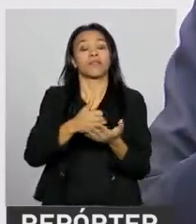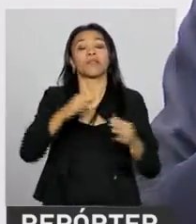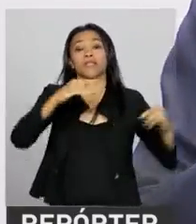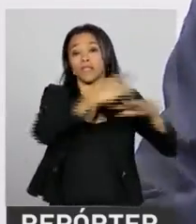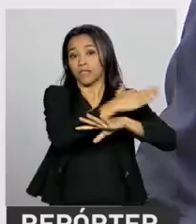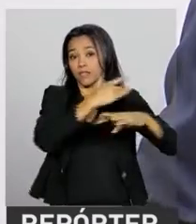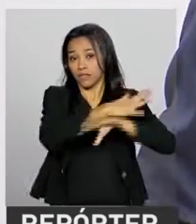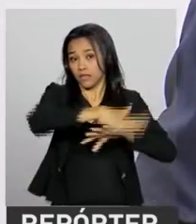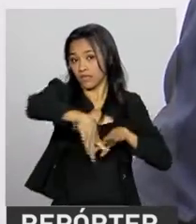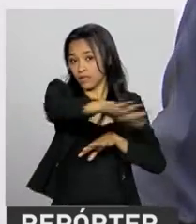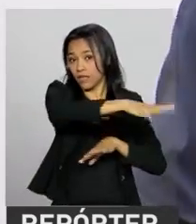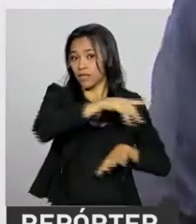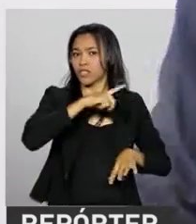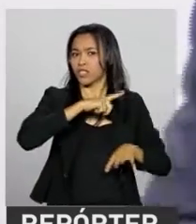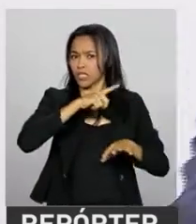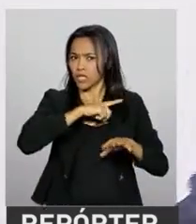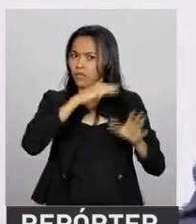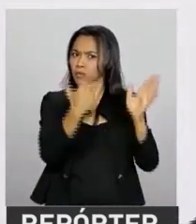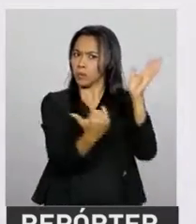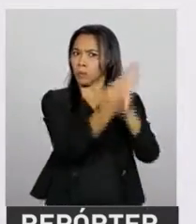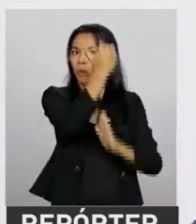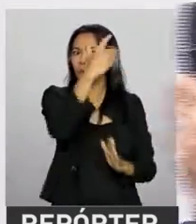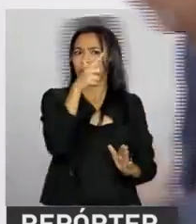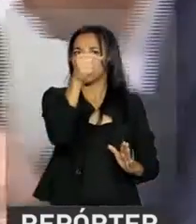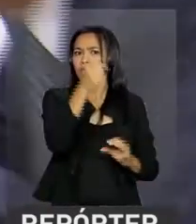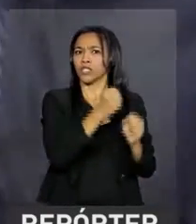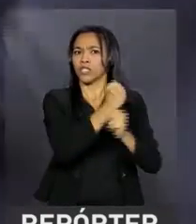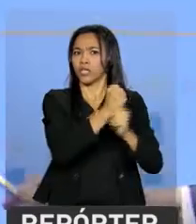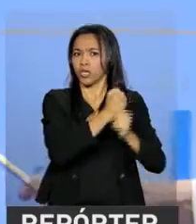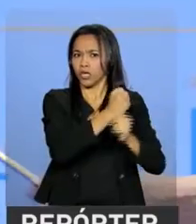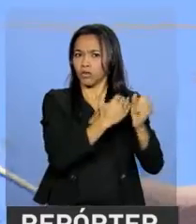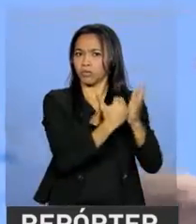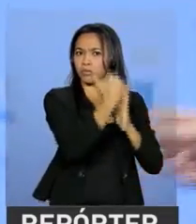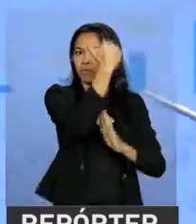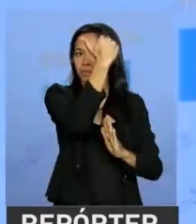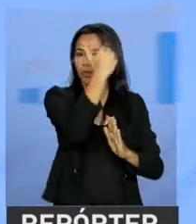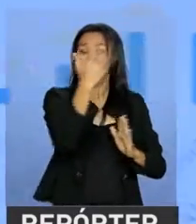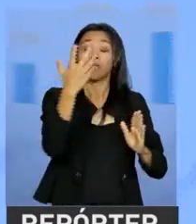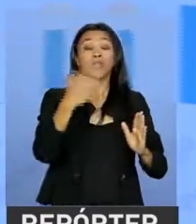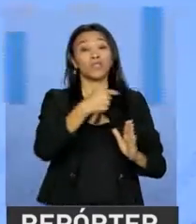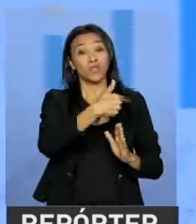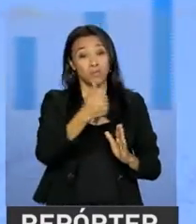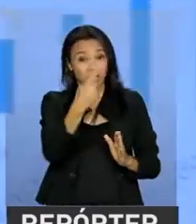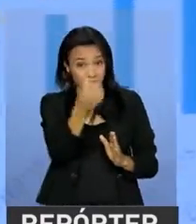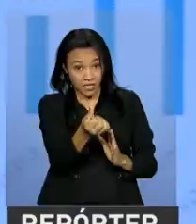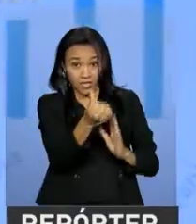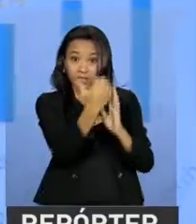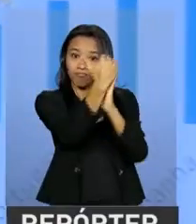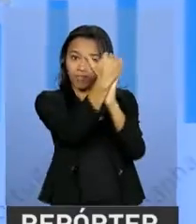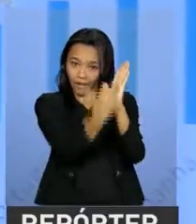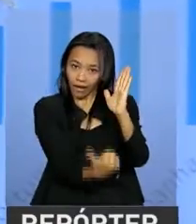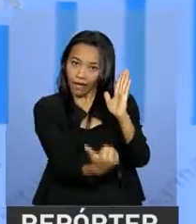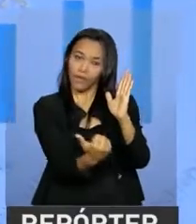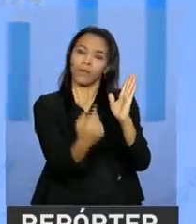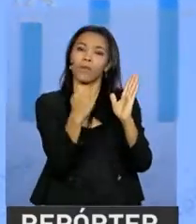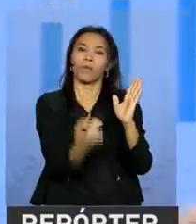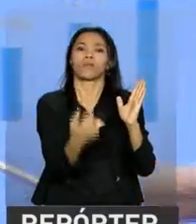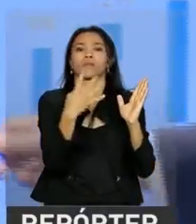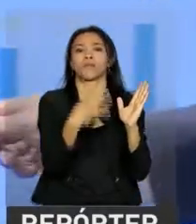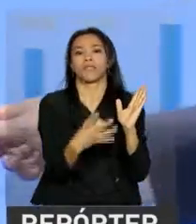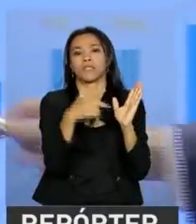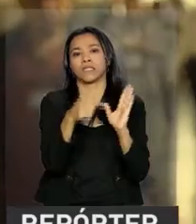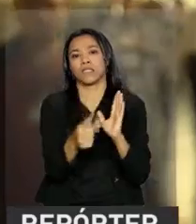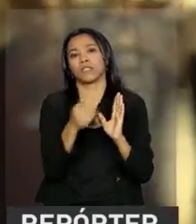que apresentou superávit durante 7 anos seguidos, em 2016 teve déficit de quase 47 bilhões